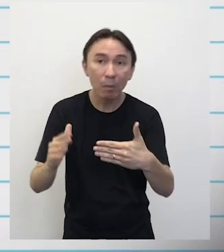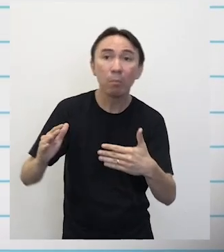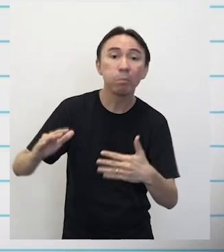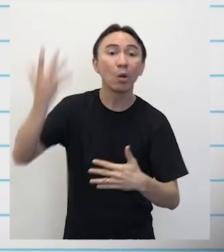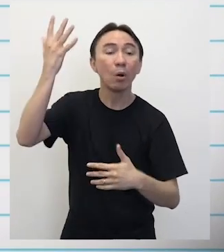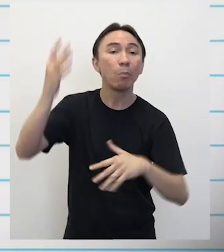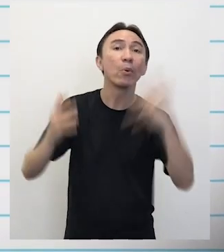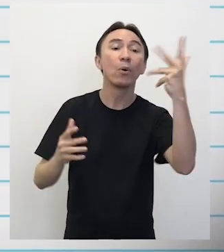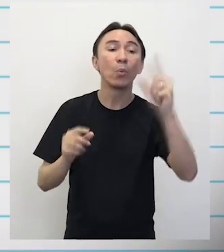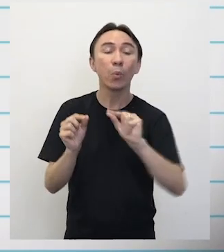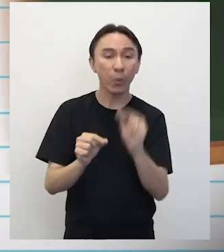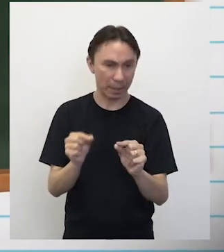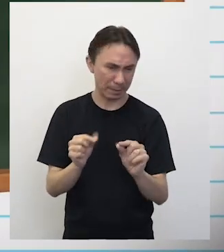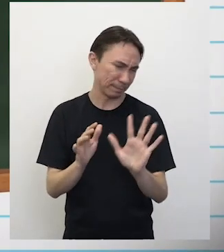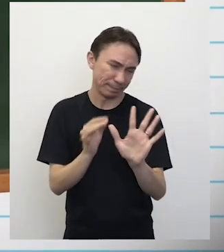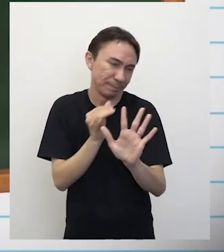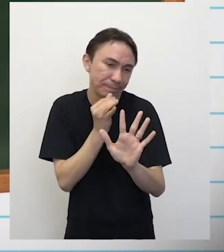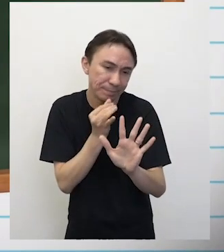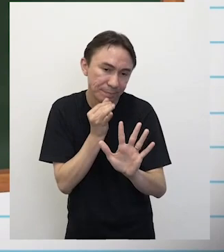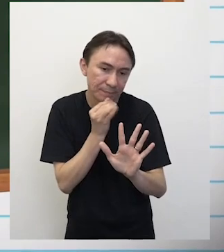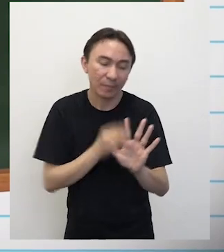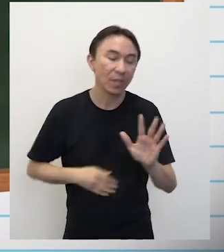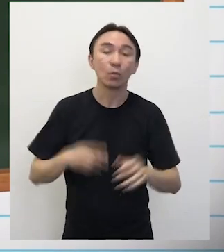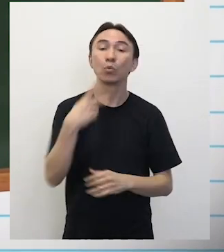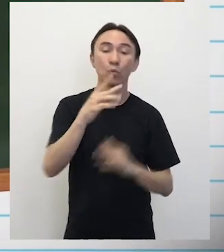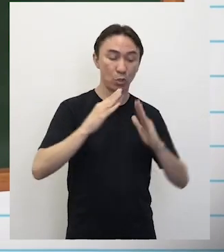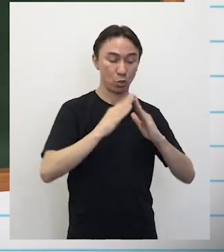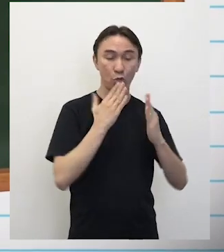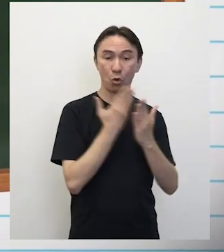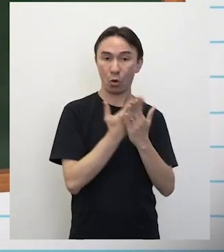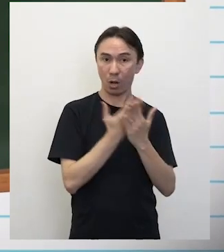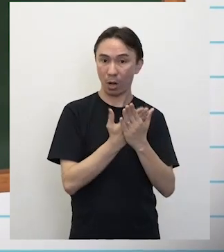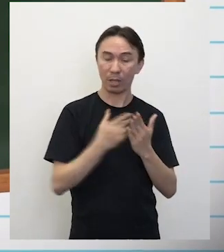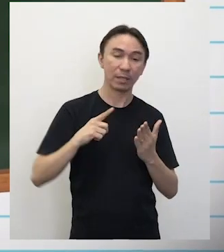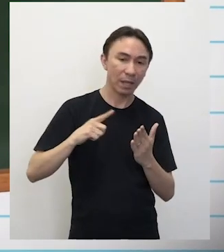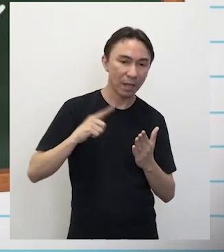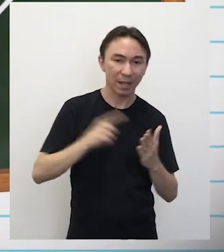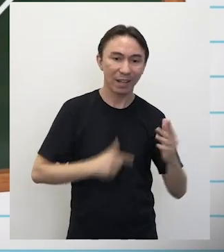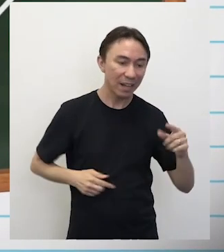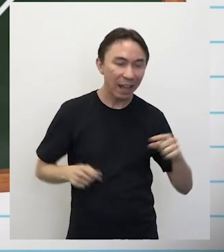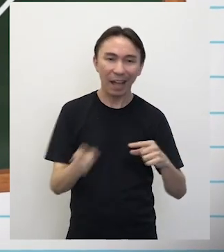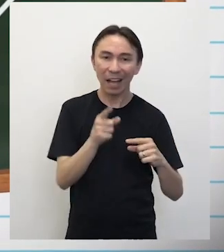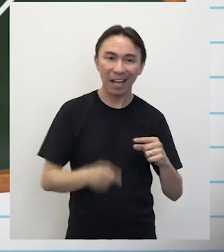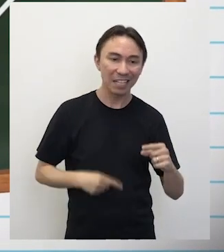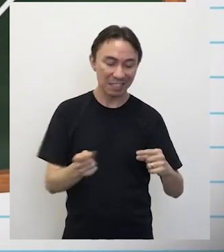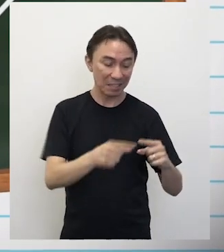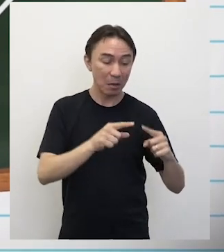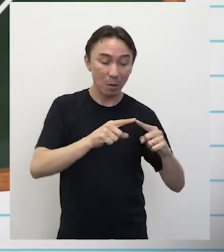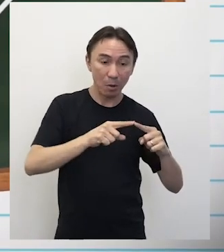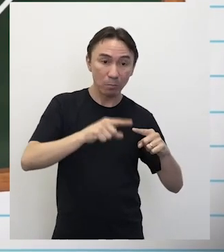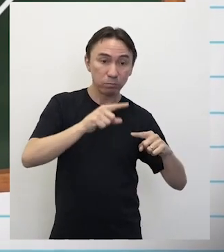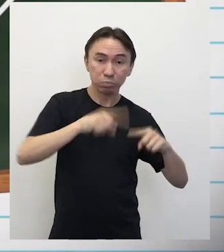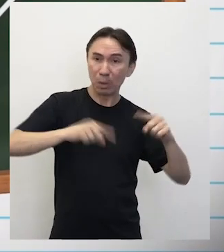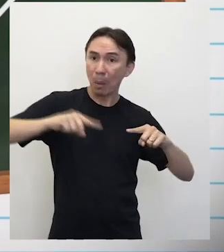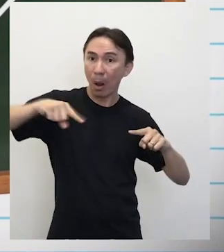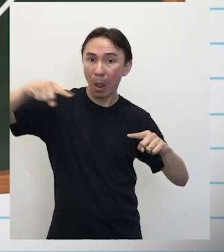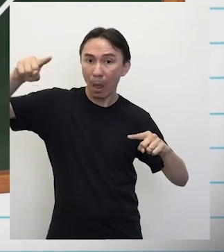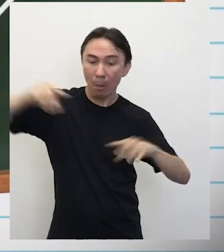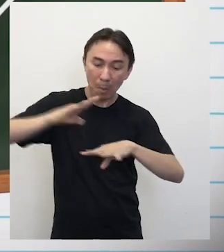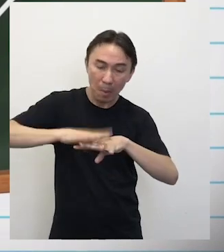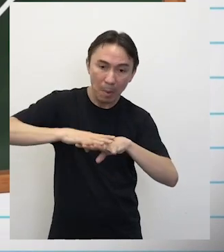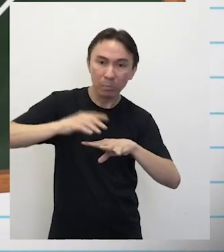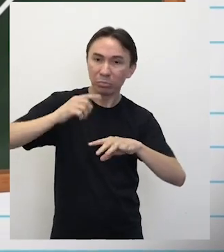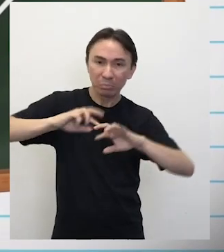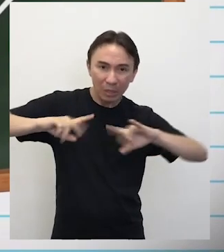em um ambiente. Por exemplo, se uma escola apresenta um aumento geral de notas dos alunos em todas as matérias, mantendo a mesma metodologia